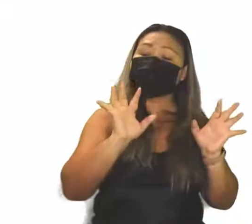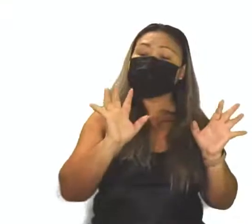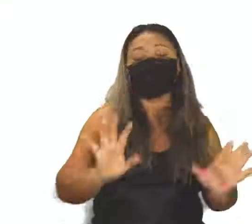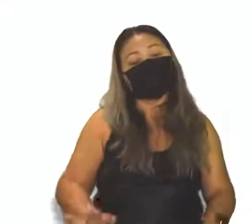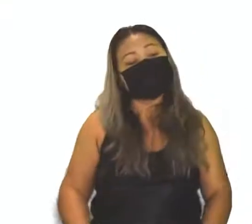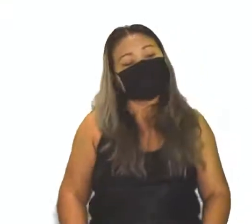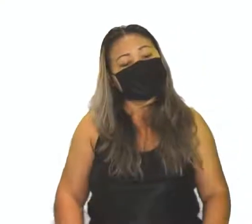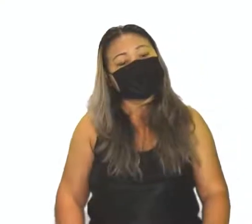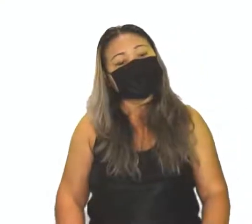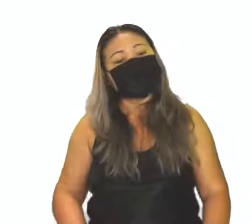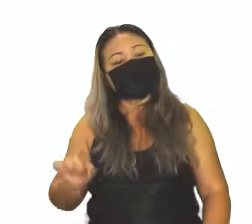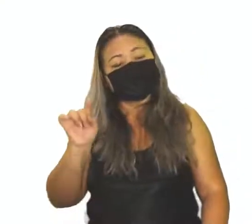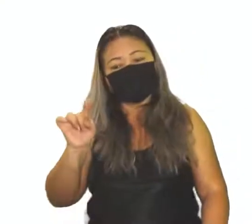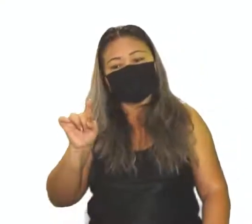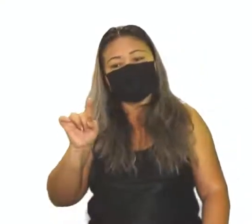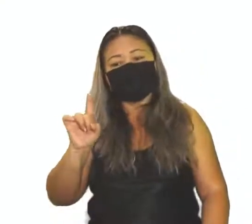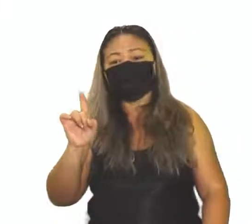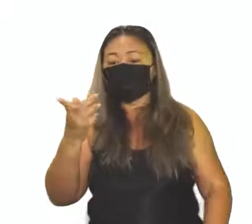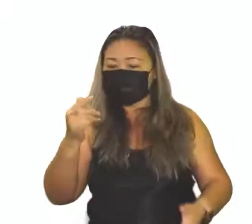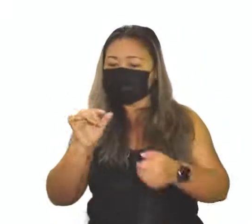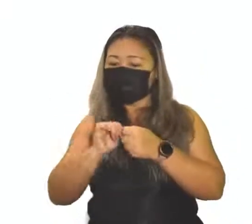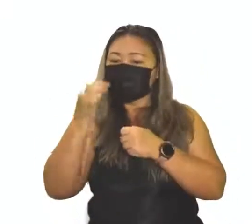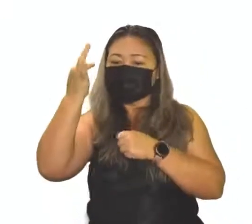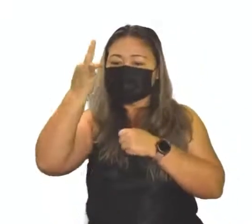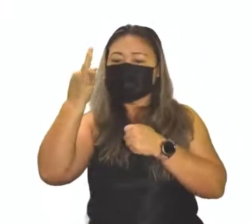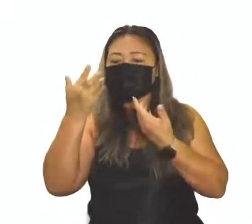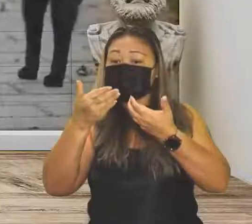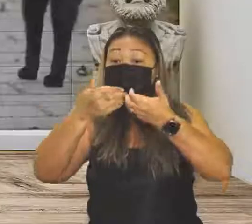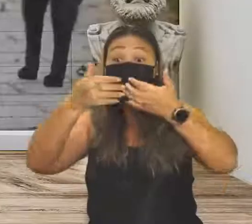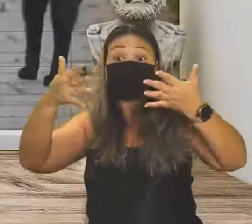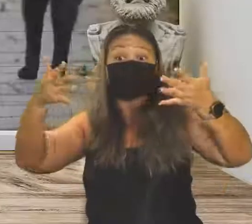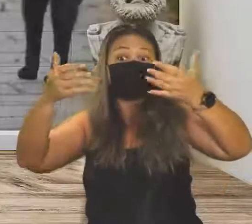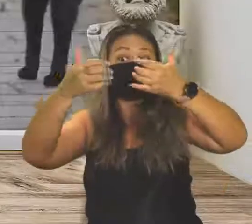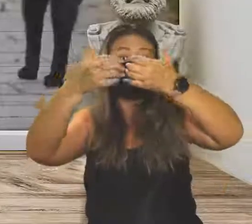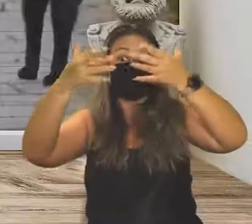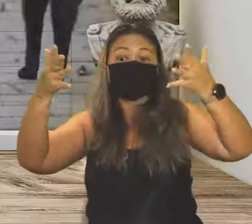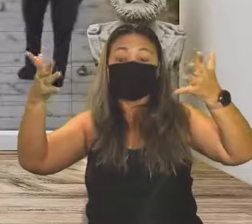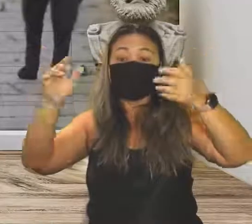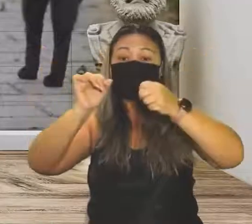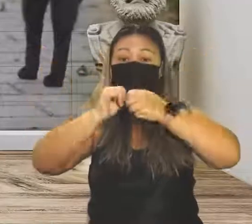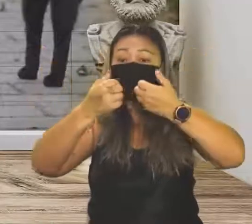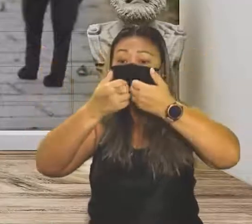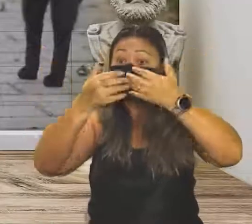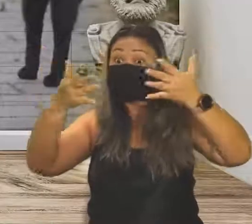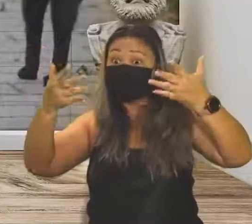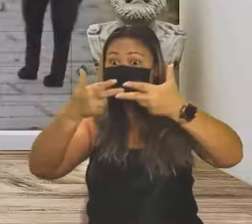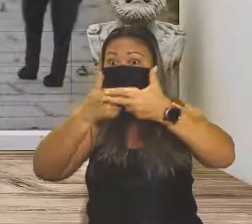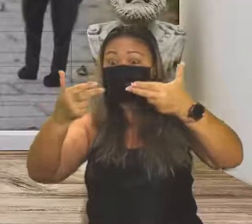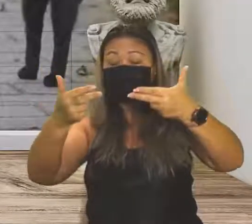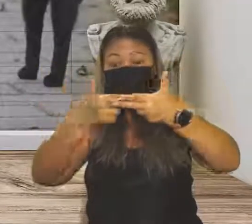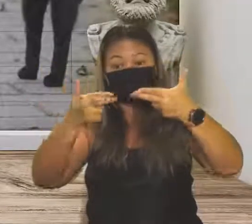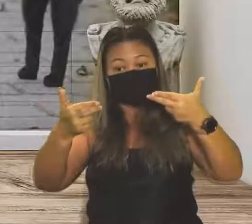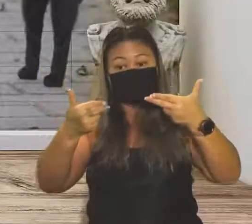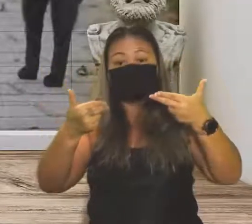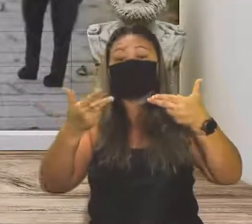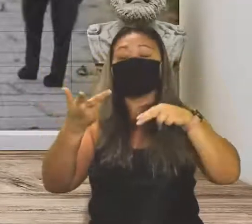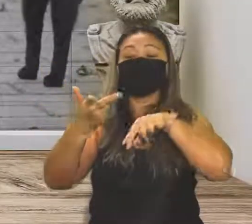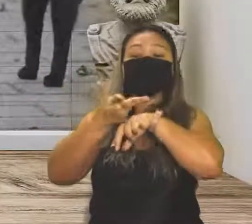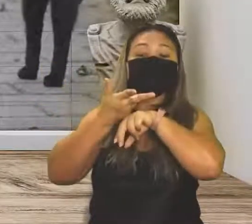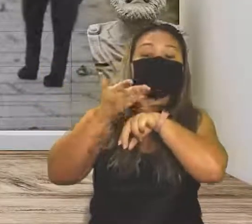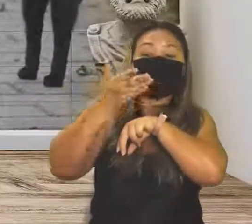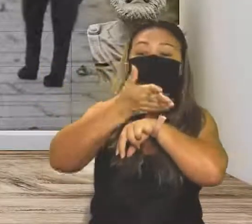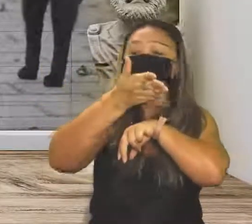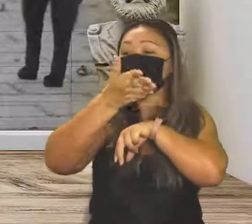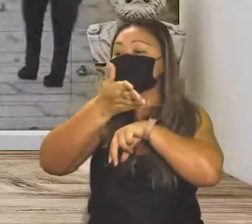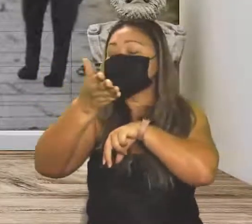a filosofia ela te amplia, te dá vários caminhos? Você tem uma visão ampla das coisas, então ela vai buscar vários caminhos